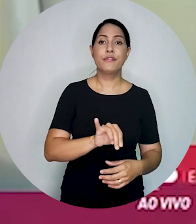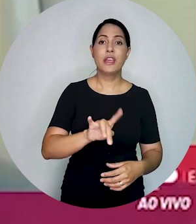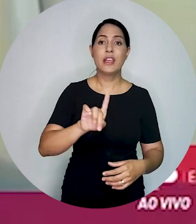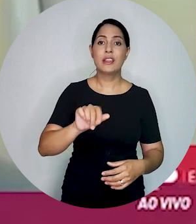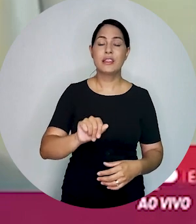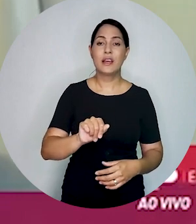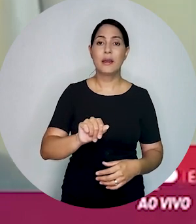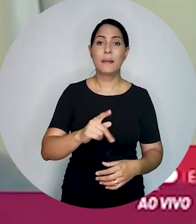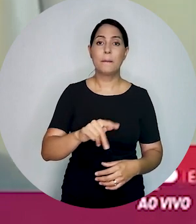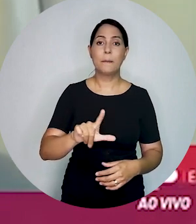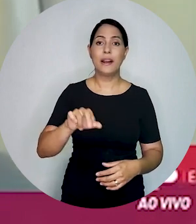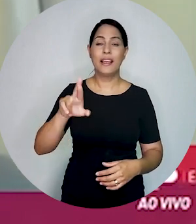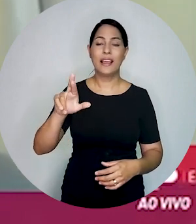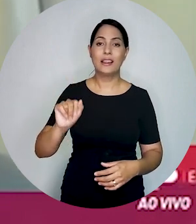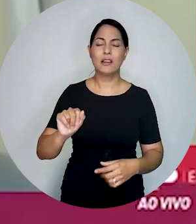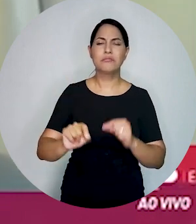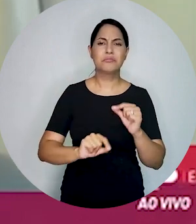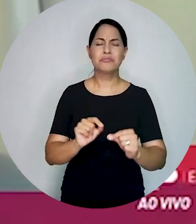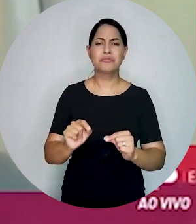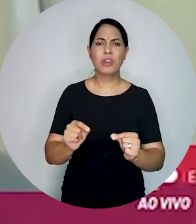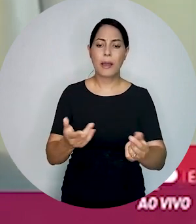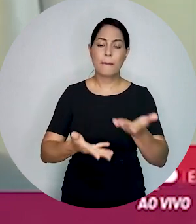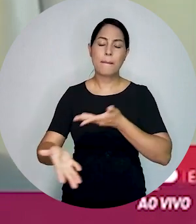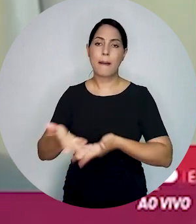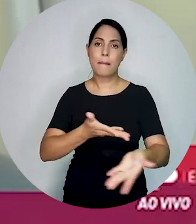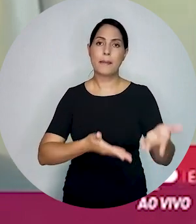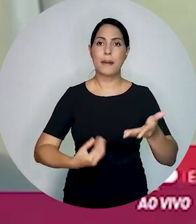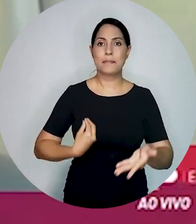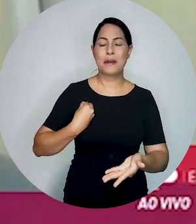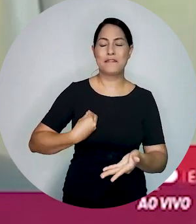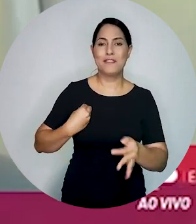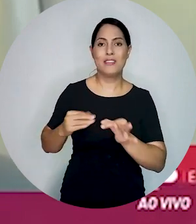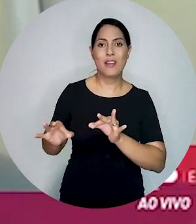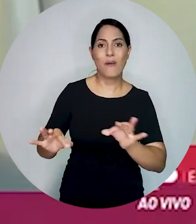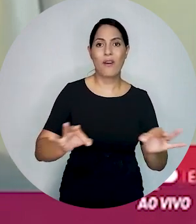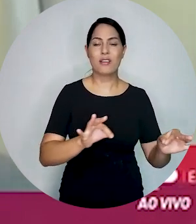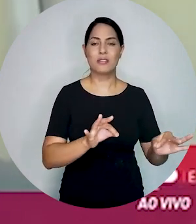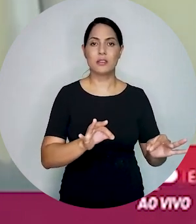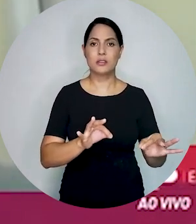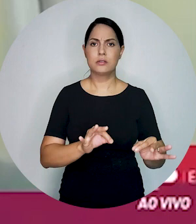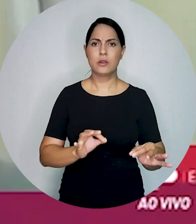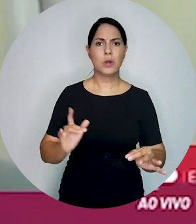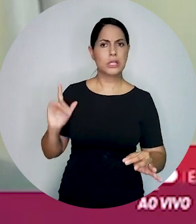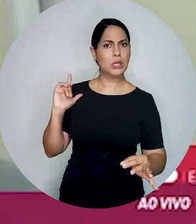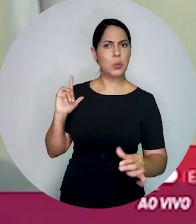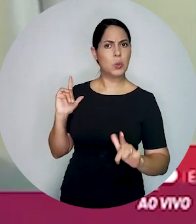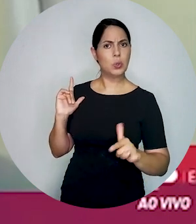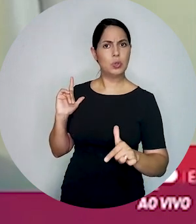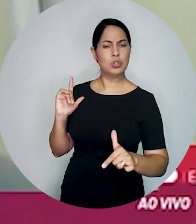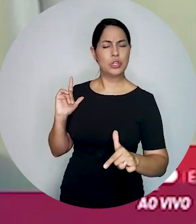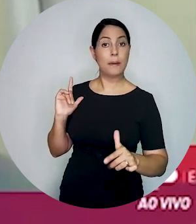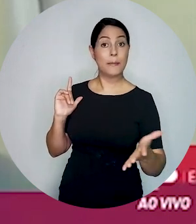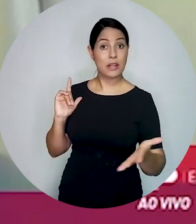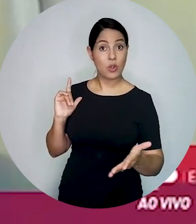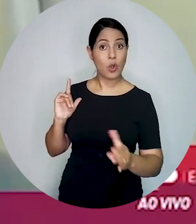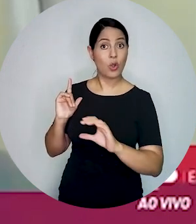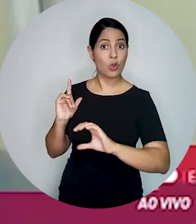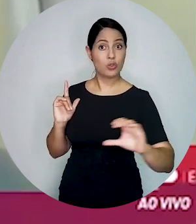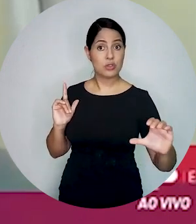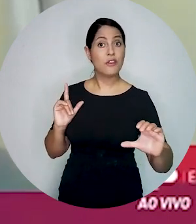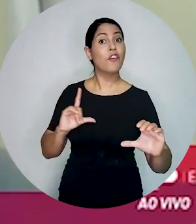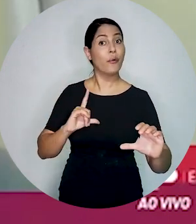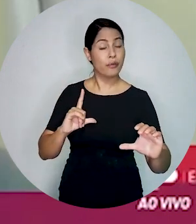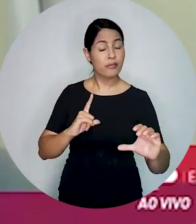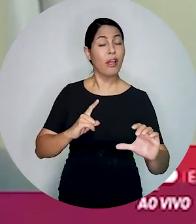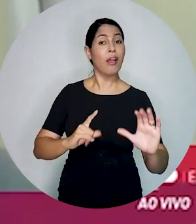de vida é uma expressão que foi introduzida no Código Civil atual, que não existia no Código anterior, e que, na realidade, é uma